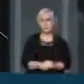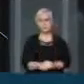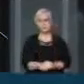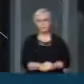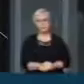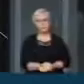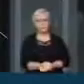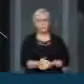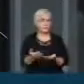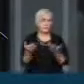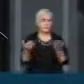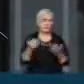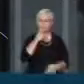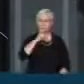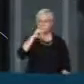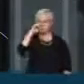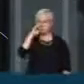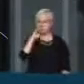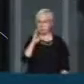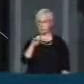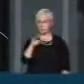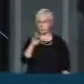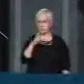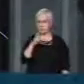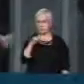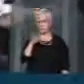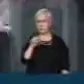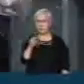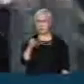presidente, o senhor Beltrame, por causa da denúncia que eu fiz aqui,